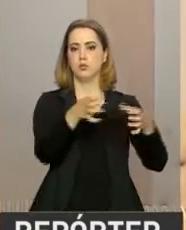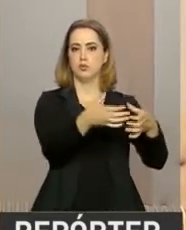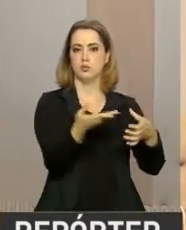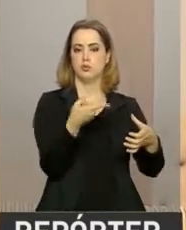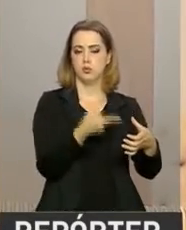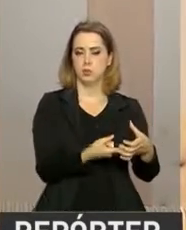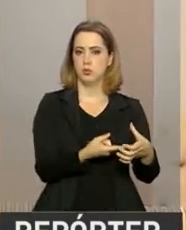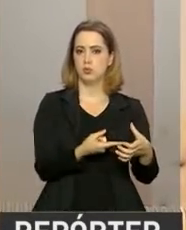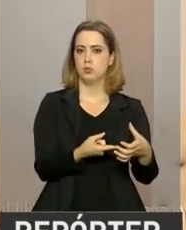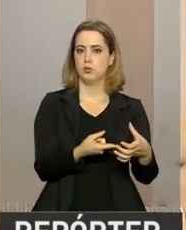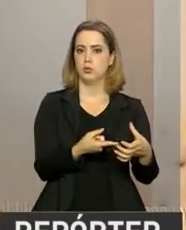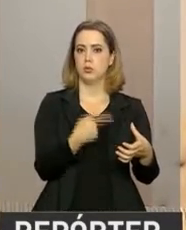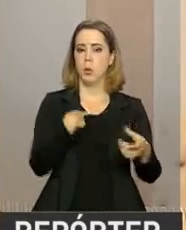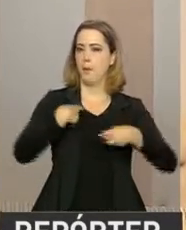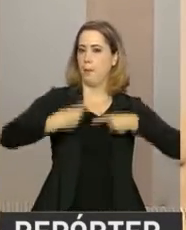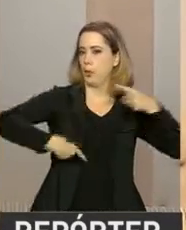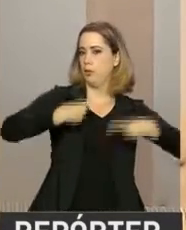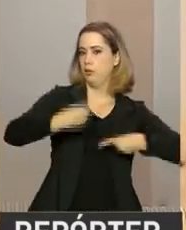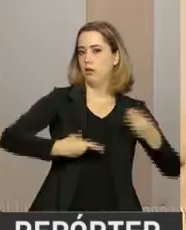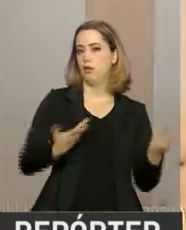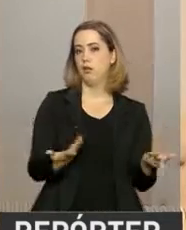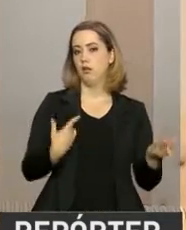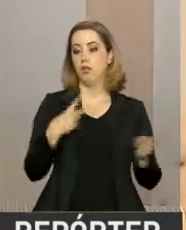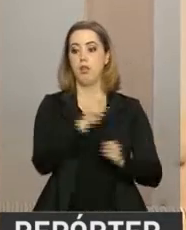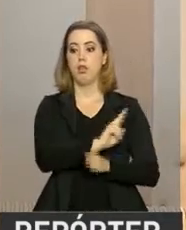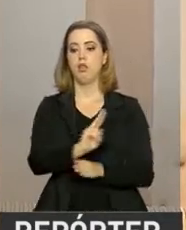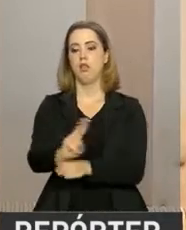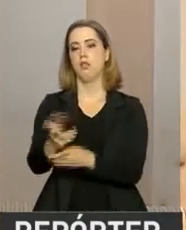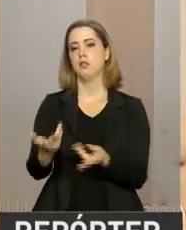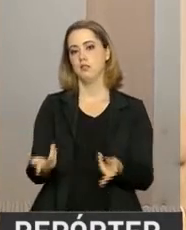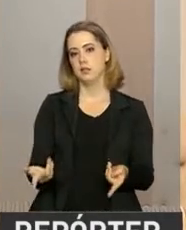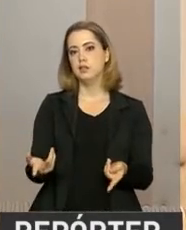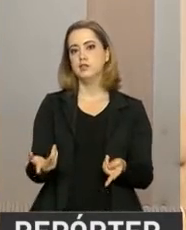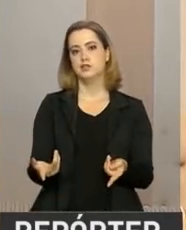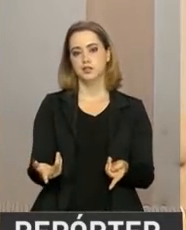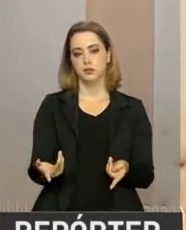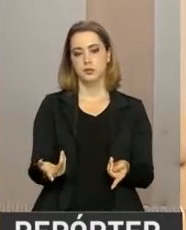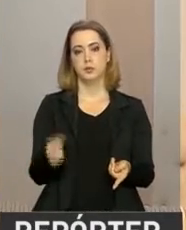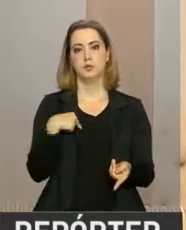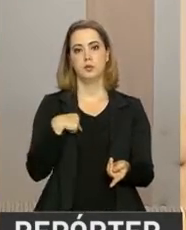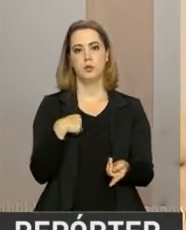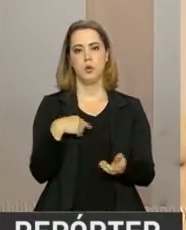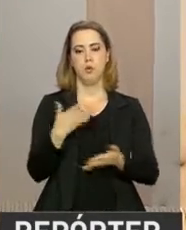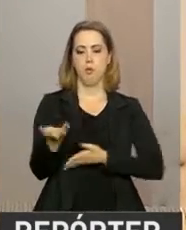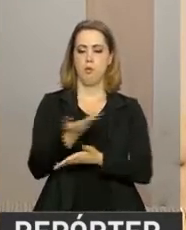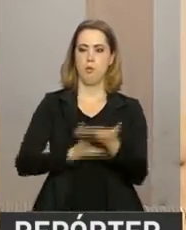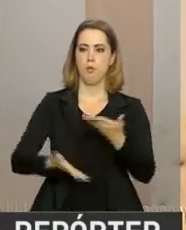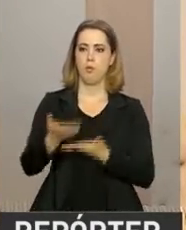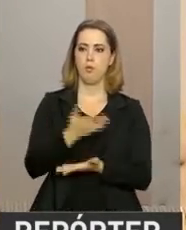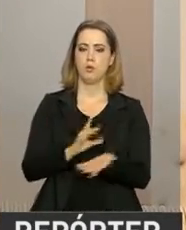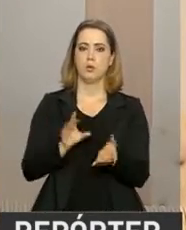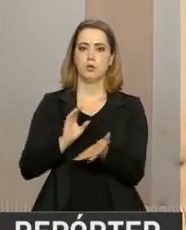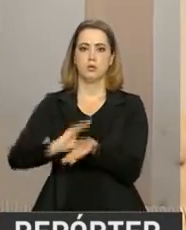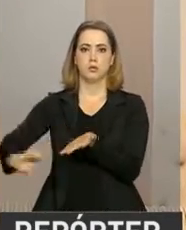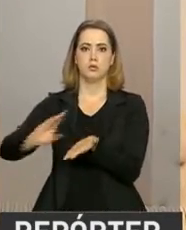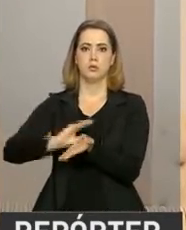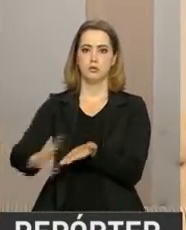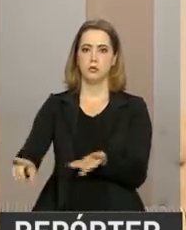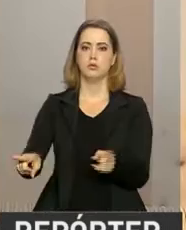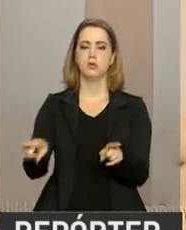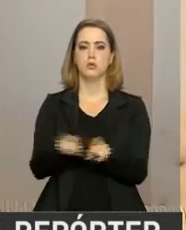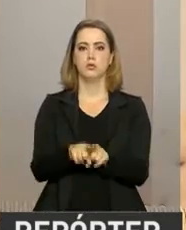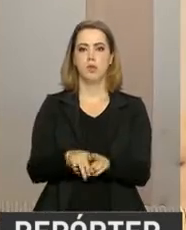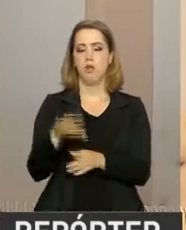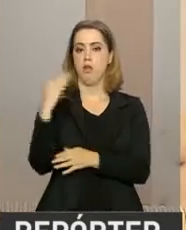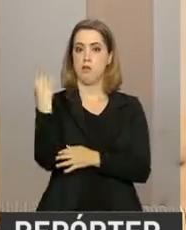o politica e defensa a aaa comércio investimento ciência